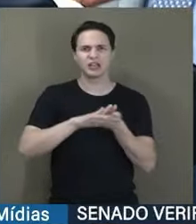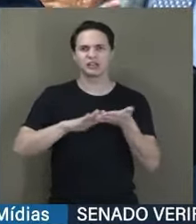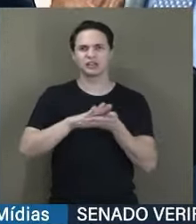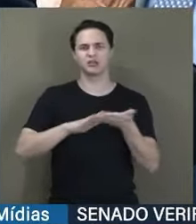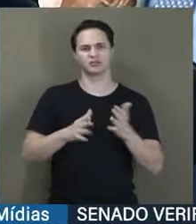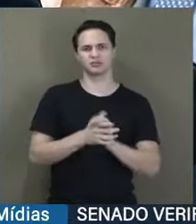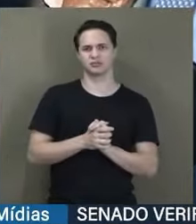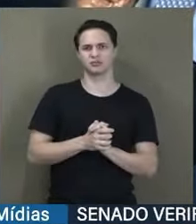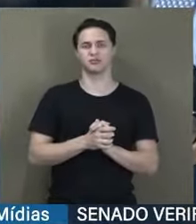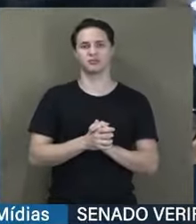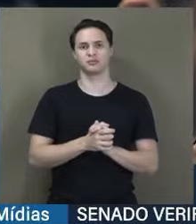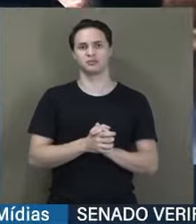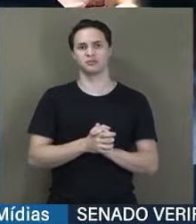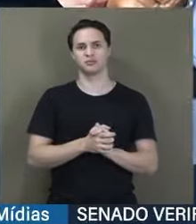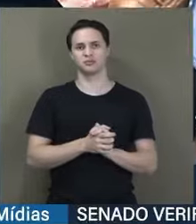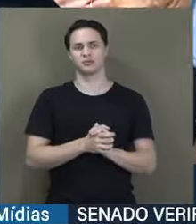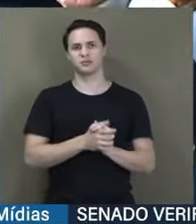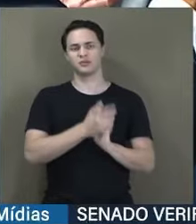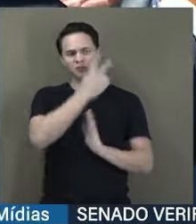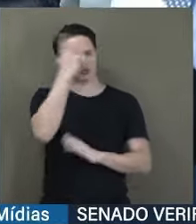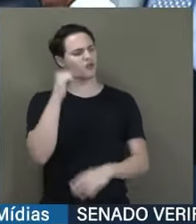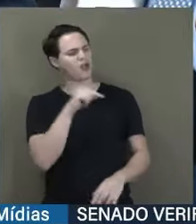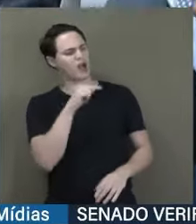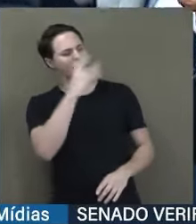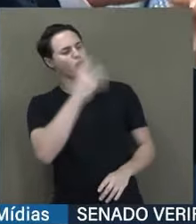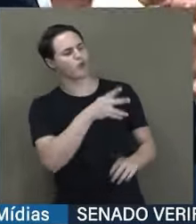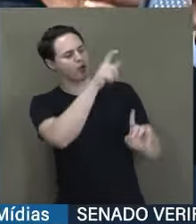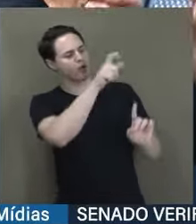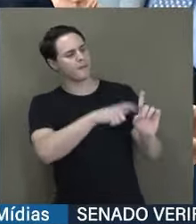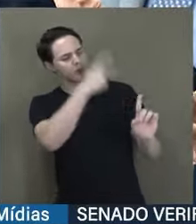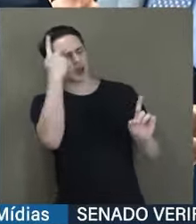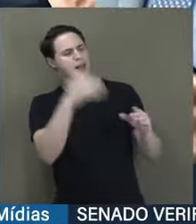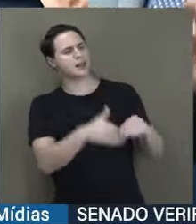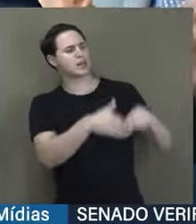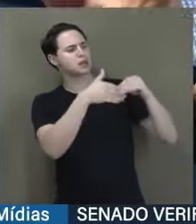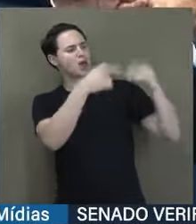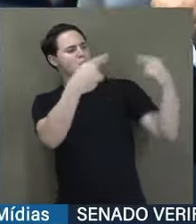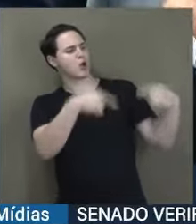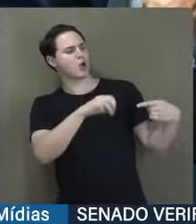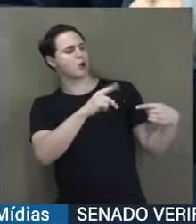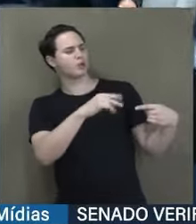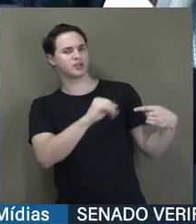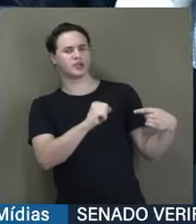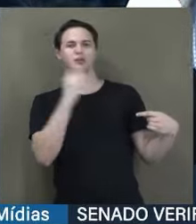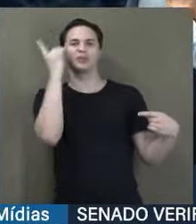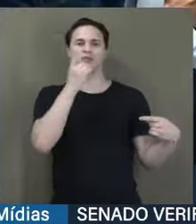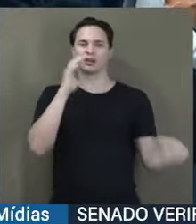líder, uma pessoa que nem em Brasília estava, o líder da oposição, deputado Carlos